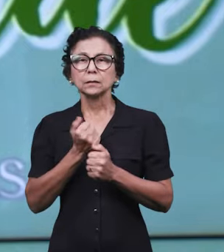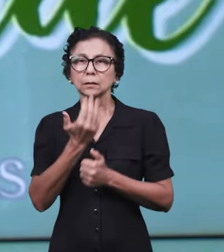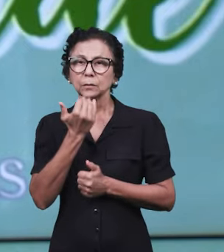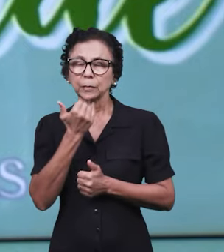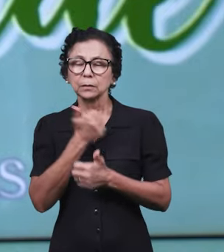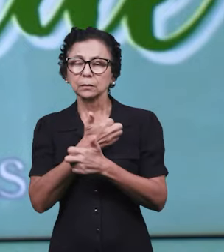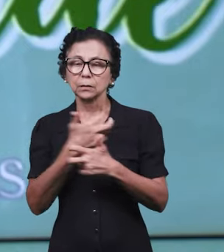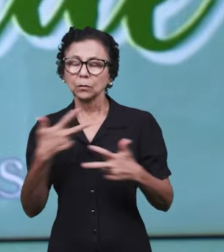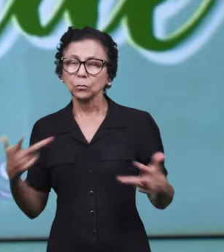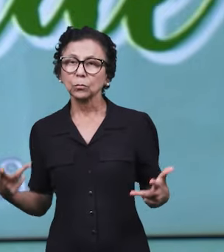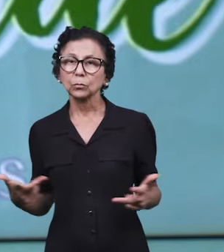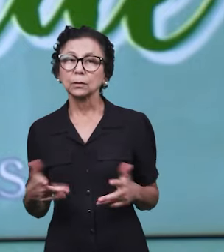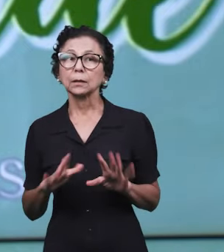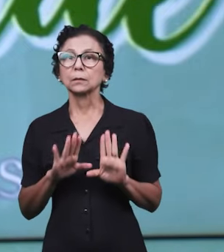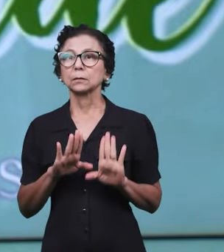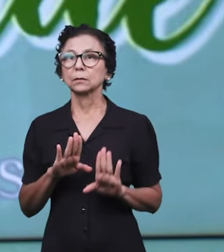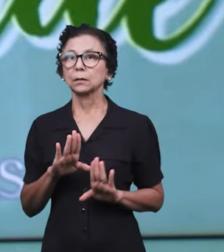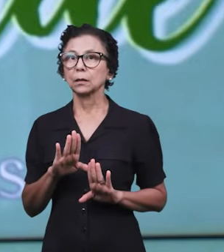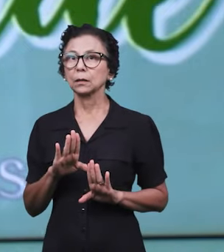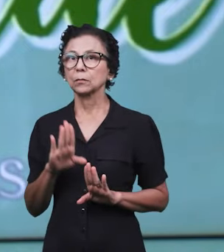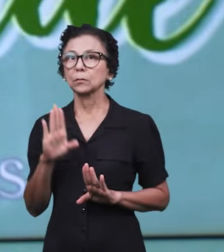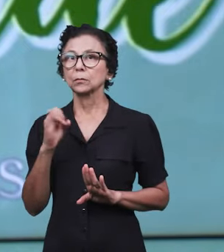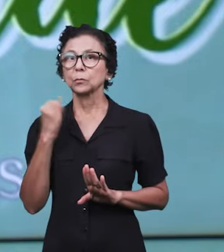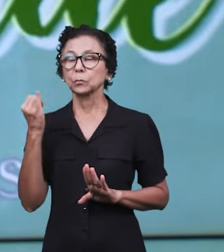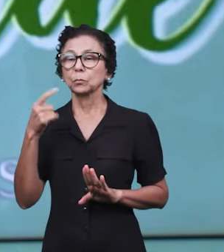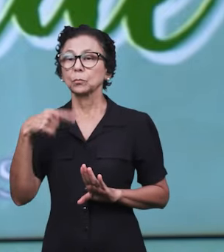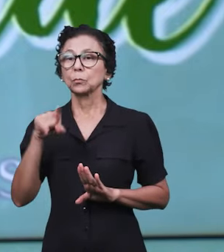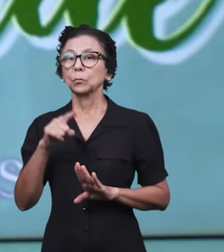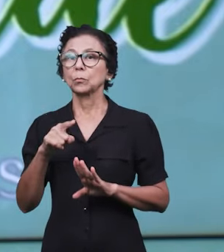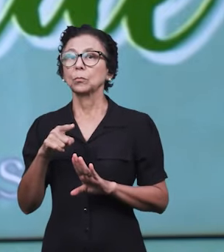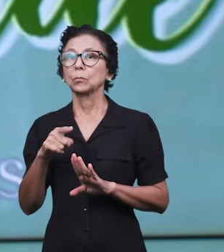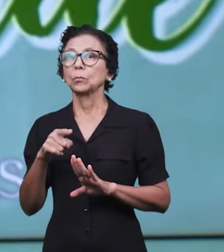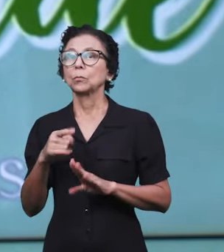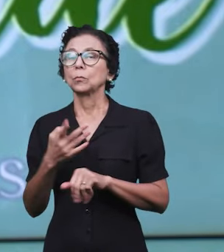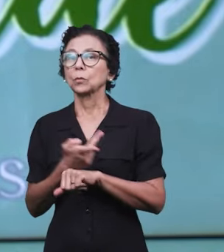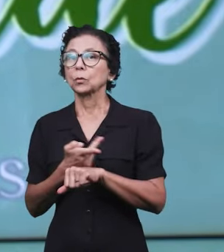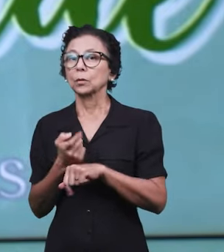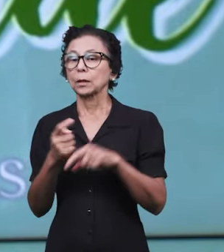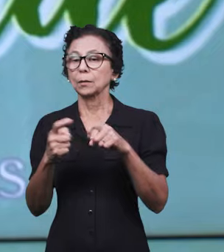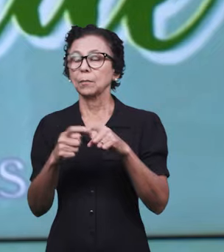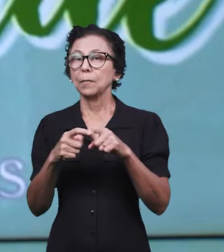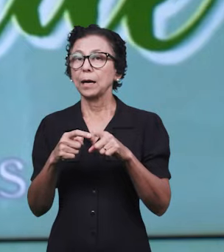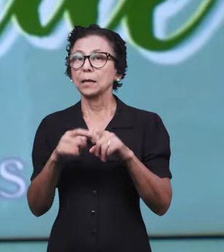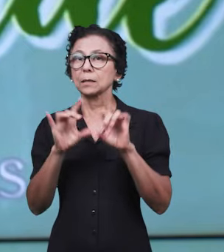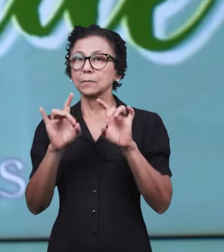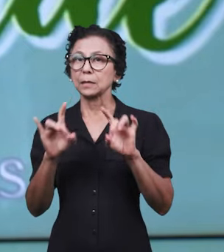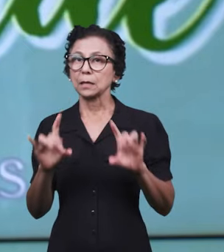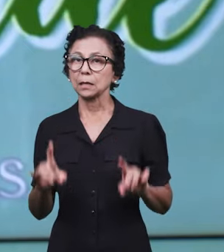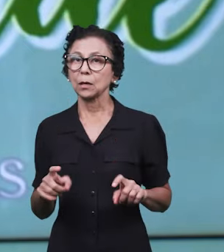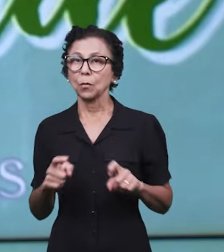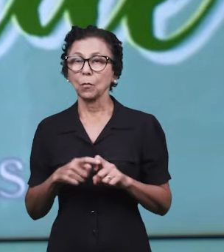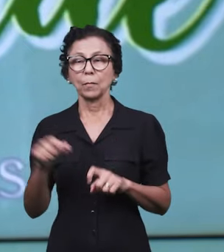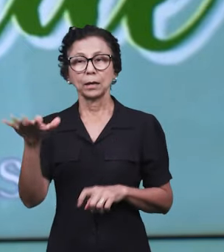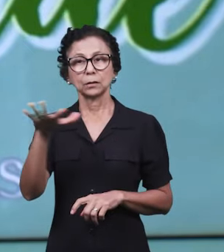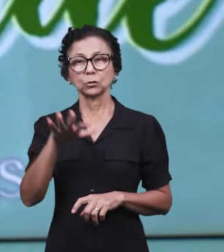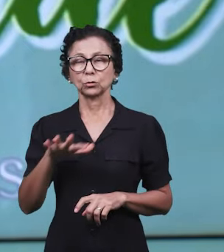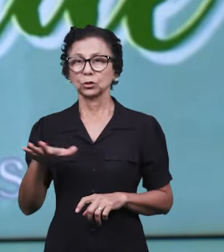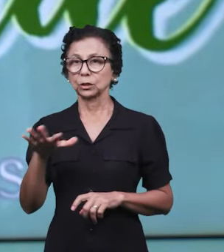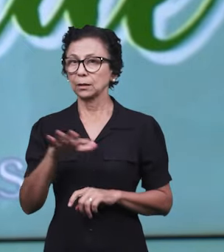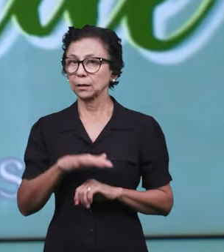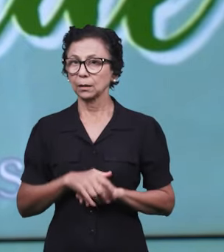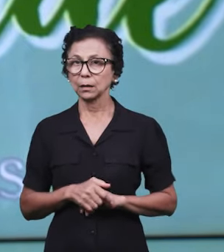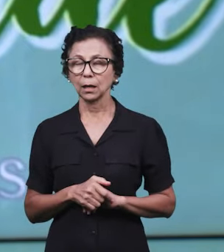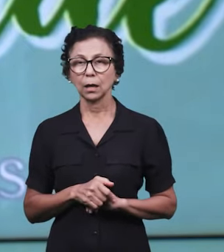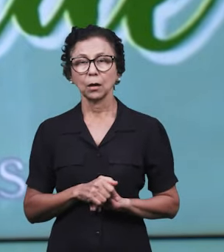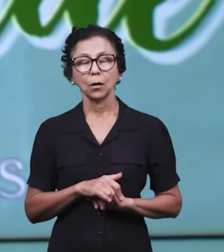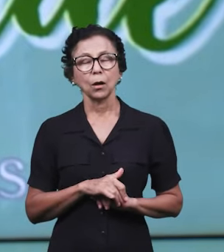sintomas, é importante procurar um médico especialista, que pode ser um clínico geral, endocrinologista ou até mesmo